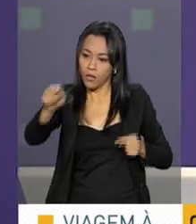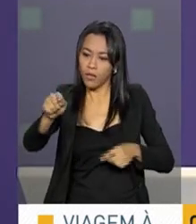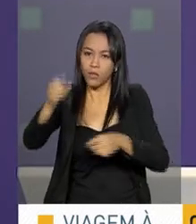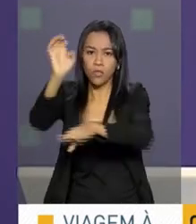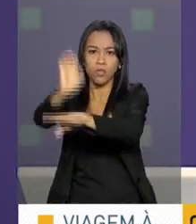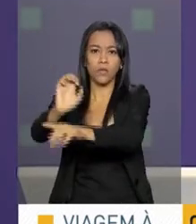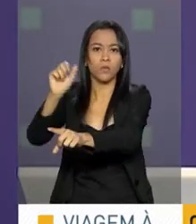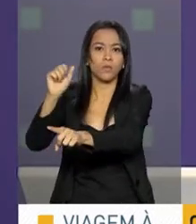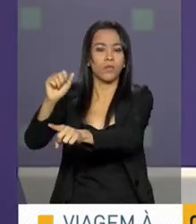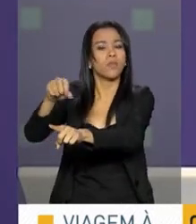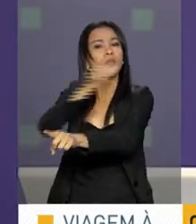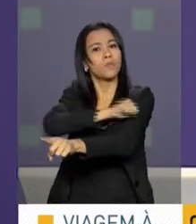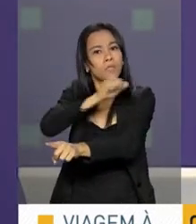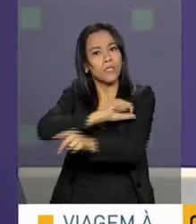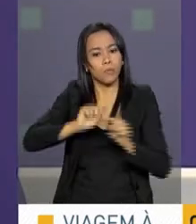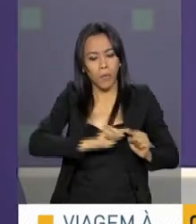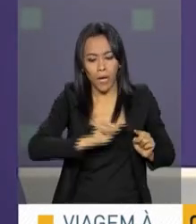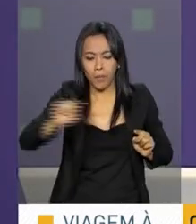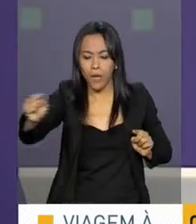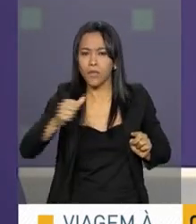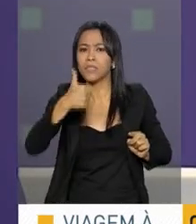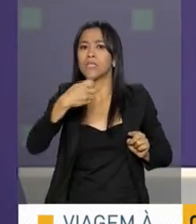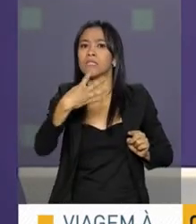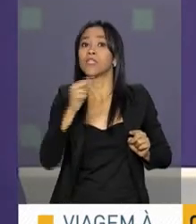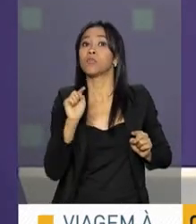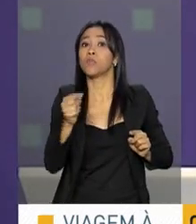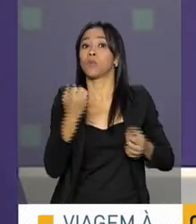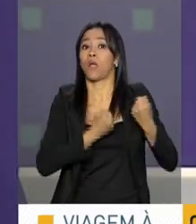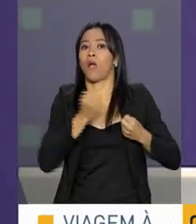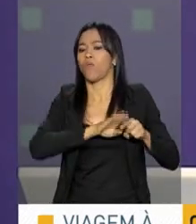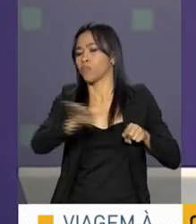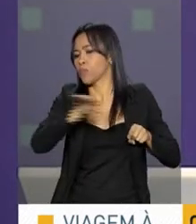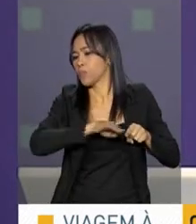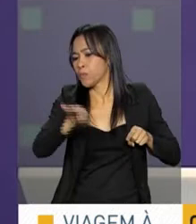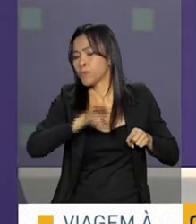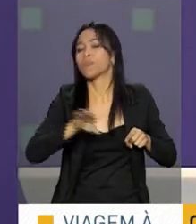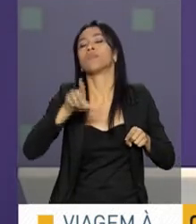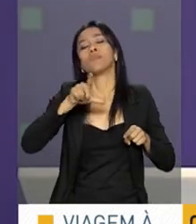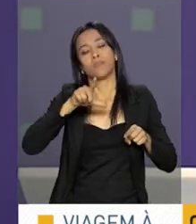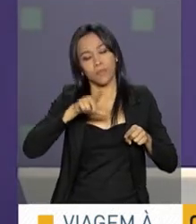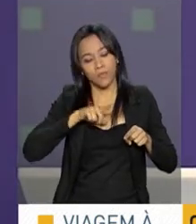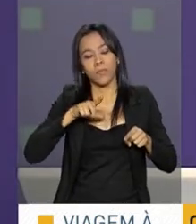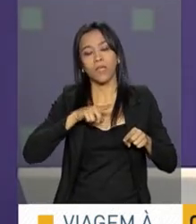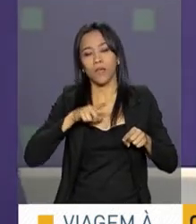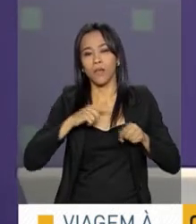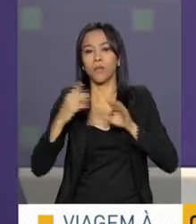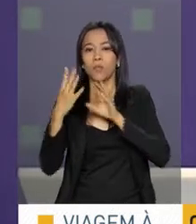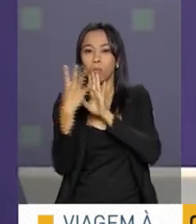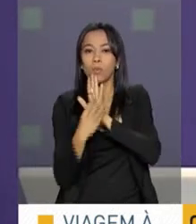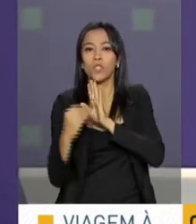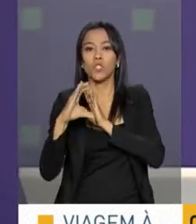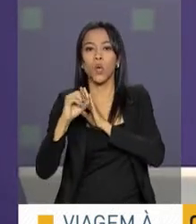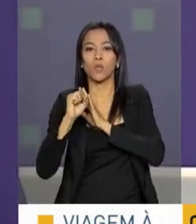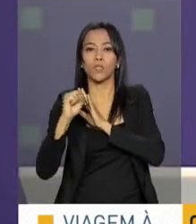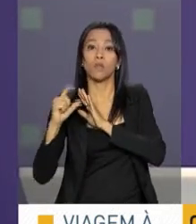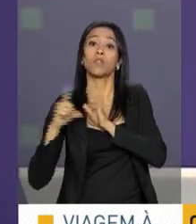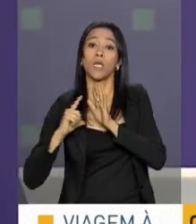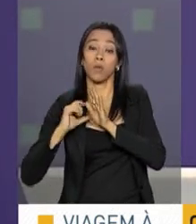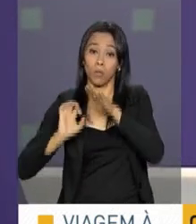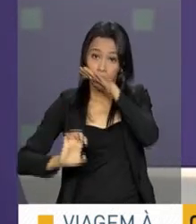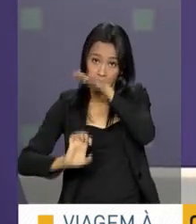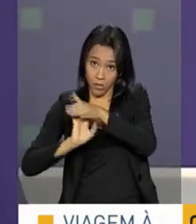importante, com muito movimento, 17 mil veículos dia, que também hoje ainda está concessionada, e nós estamos também contratando os estudos